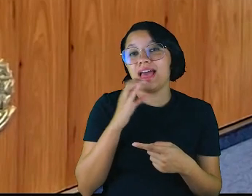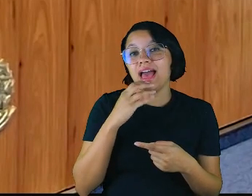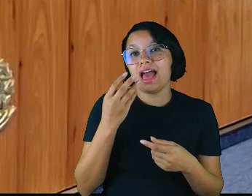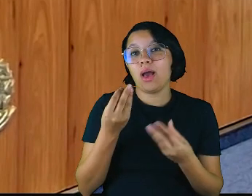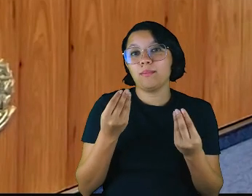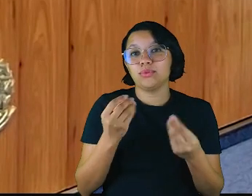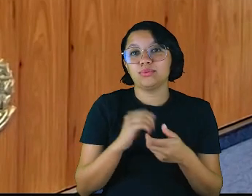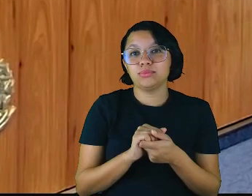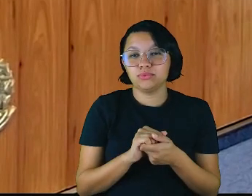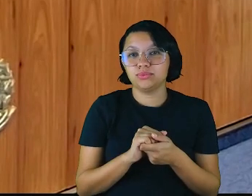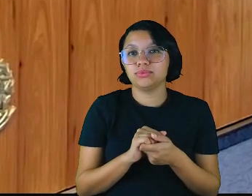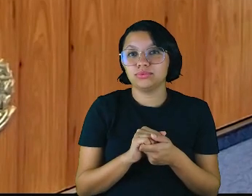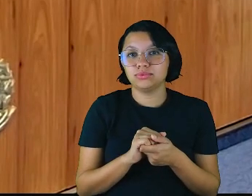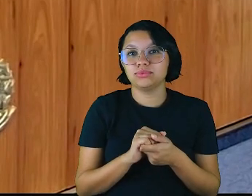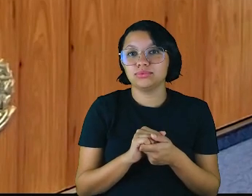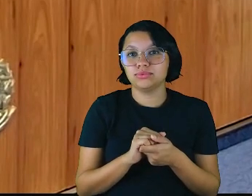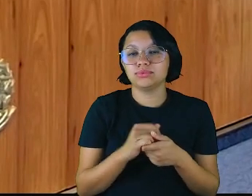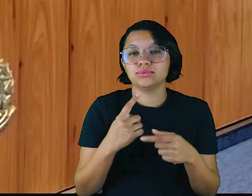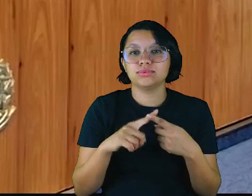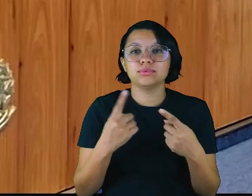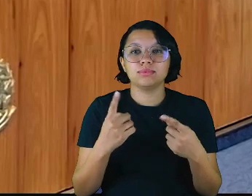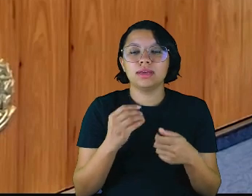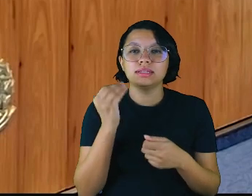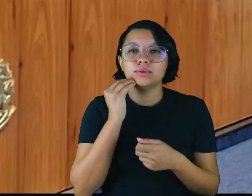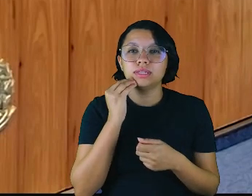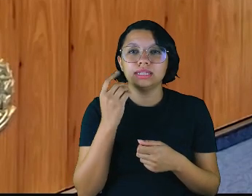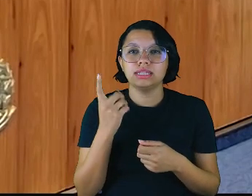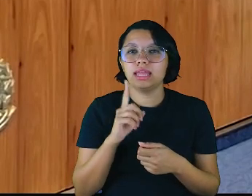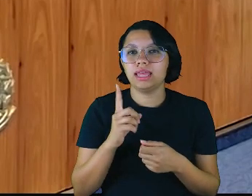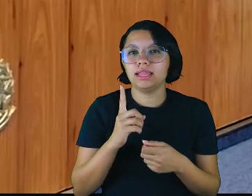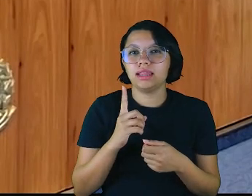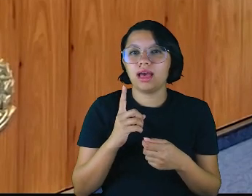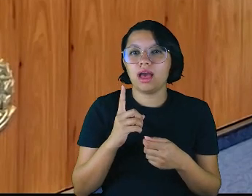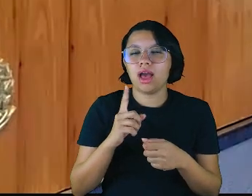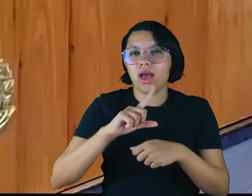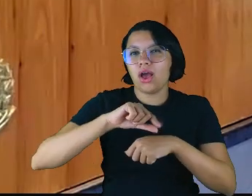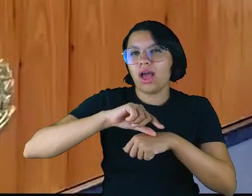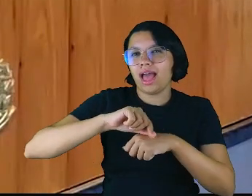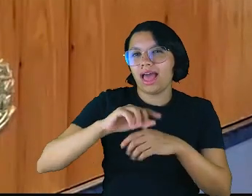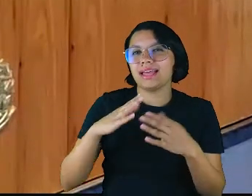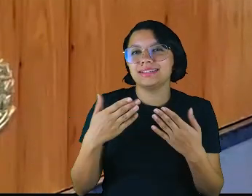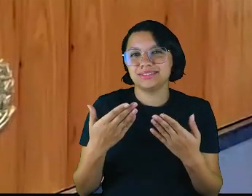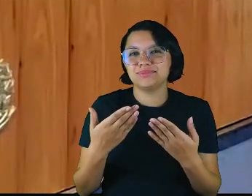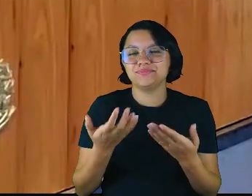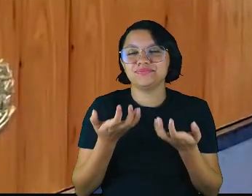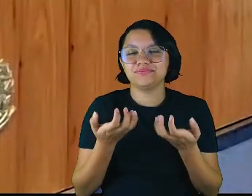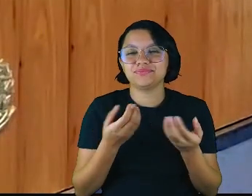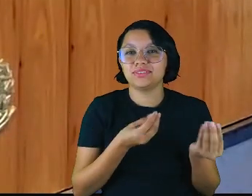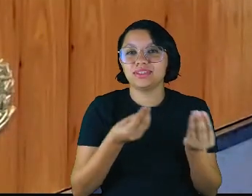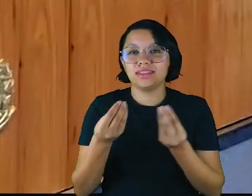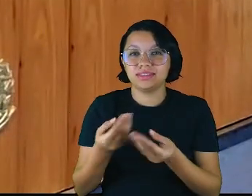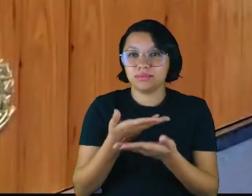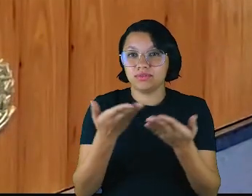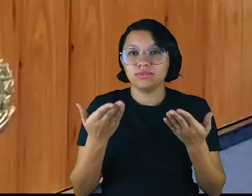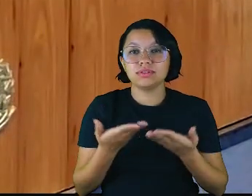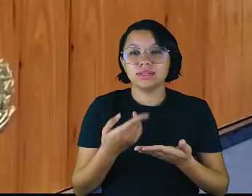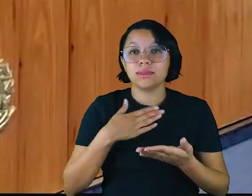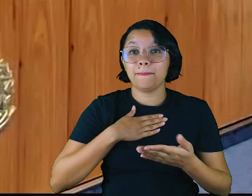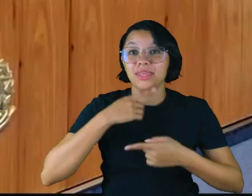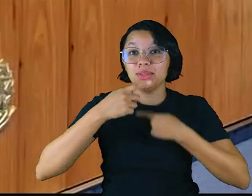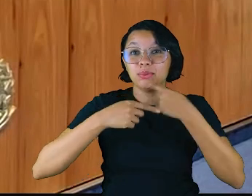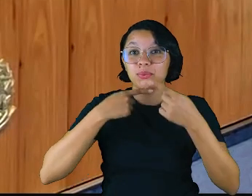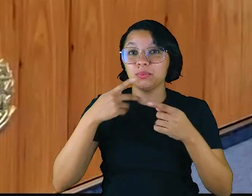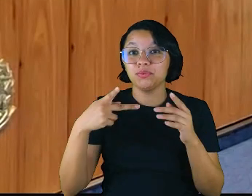ou se eu ultrapassei o tempo ou não, doutor Nino. Eu tentei não ultrapassar. Mas então o que eu queria trazer para vocês é isso. São as